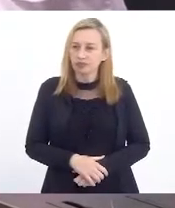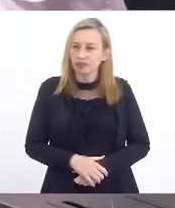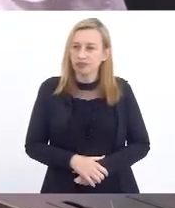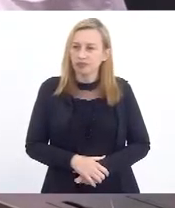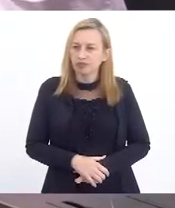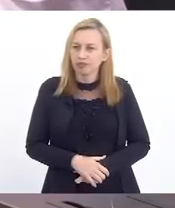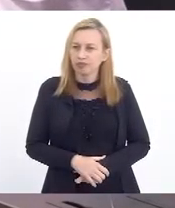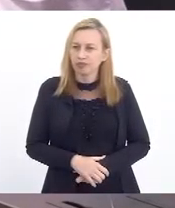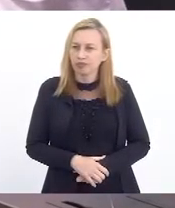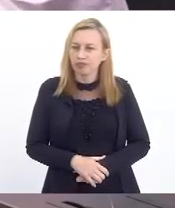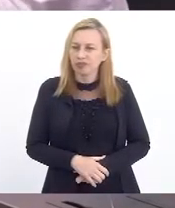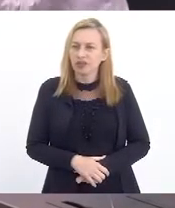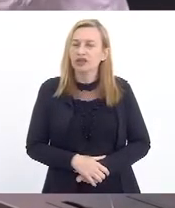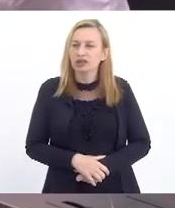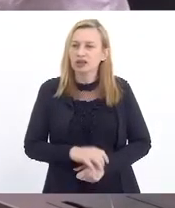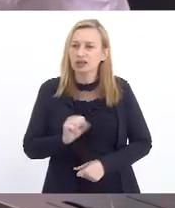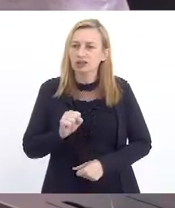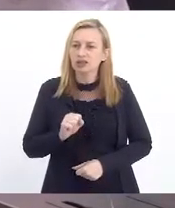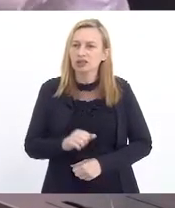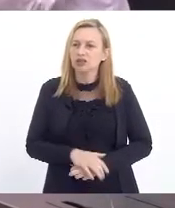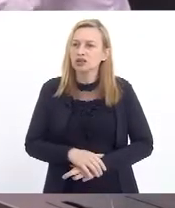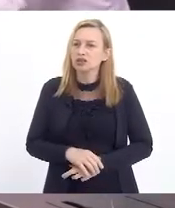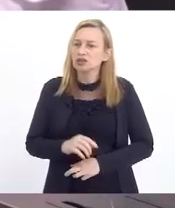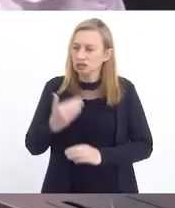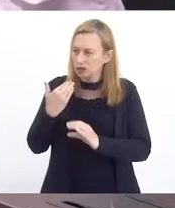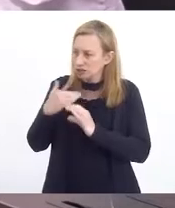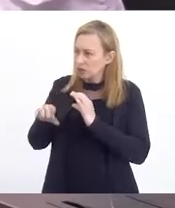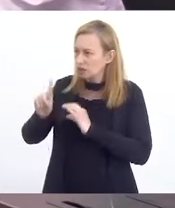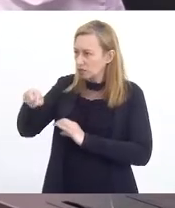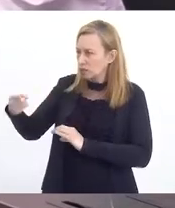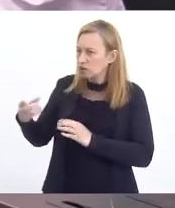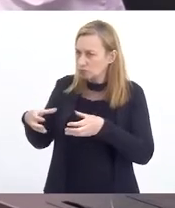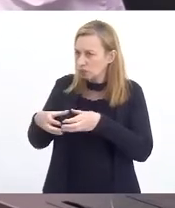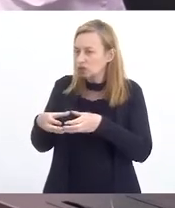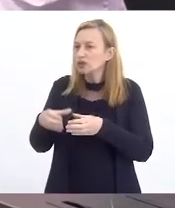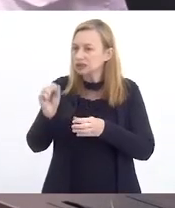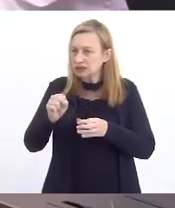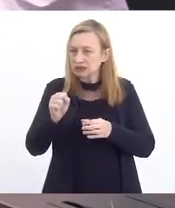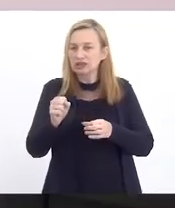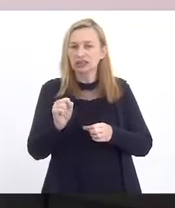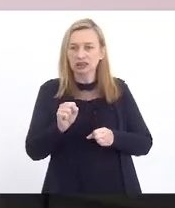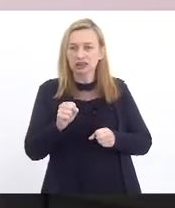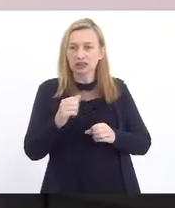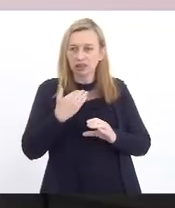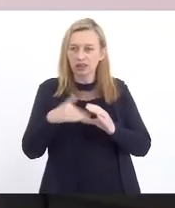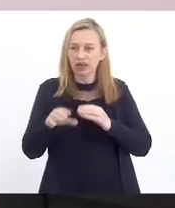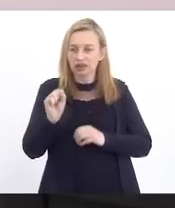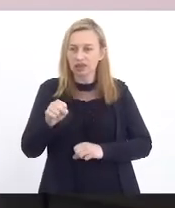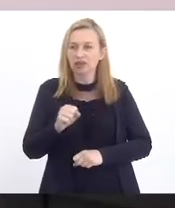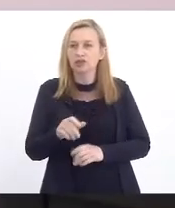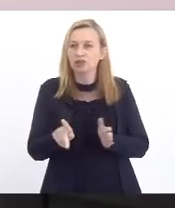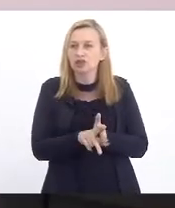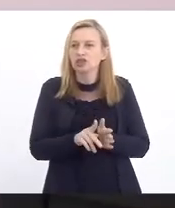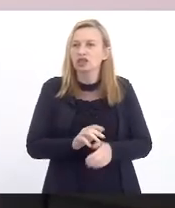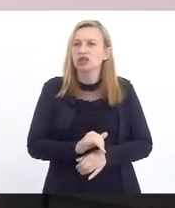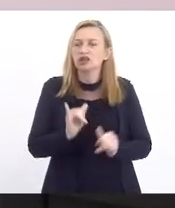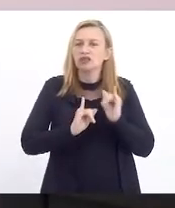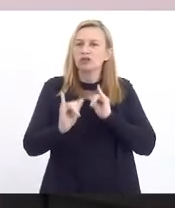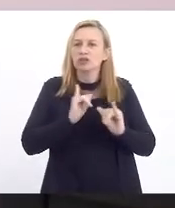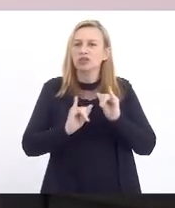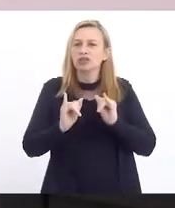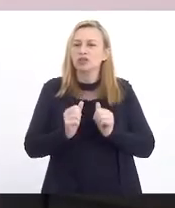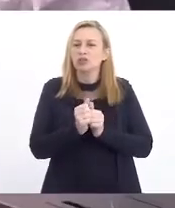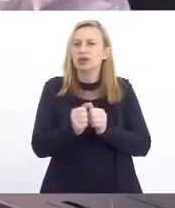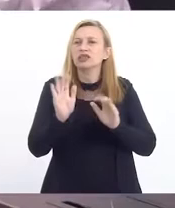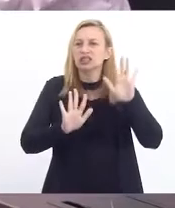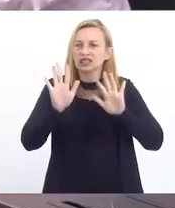Concluiu, Hélio? Sim, ok. Só quero que você encaminhe depois da comissão. Sim, senhora, todas as informações. Sem nenhum problema, vamos encaminhar o projeto. Tem informações sobre acompanhamento da licença?